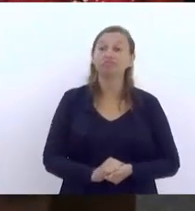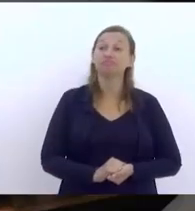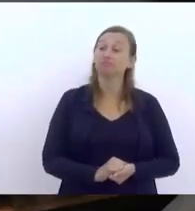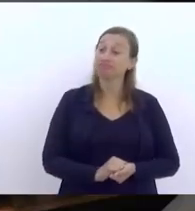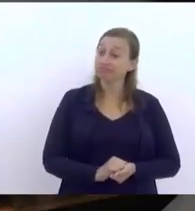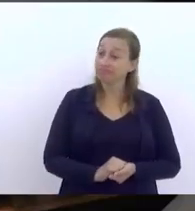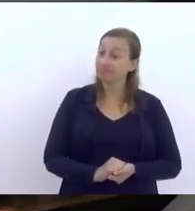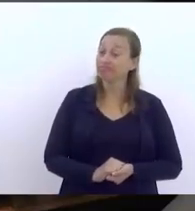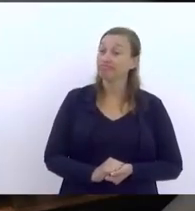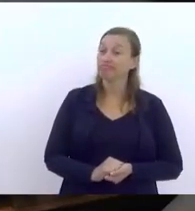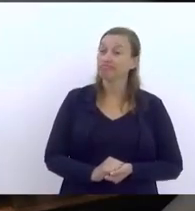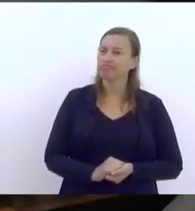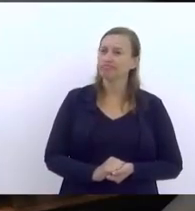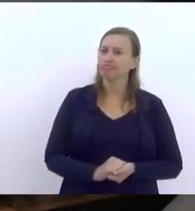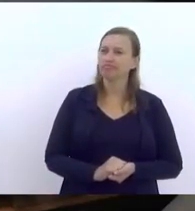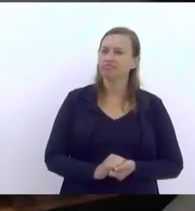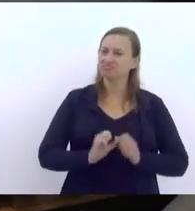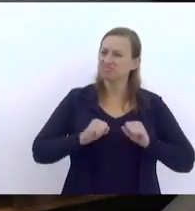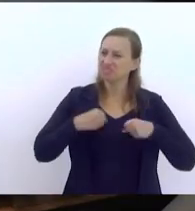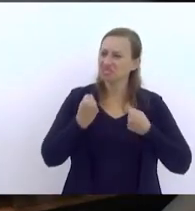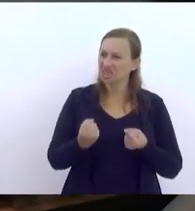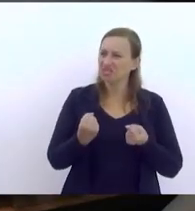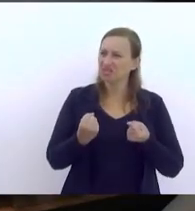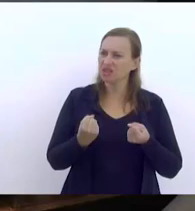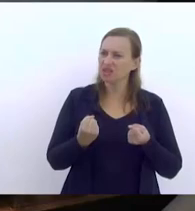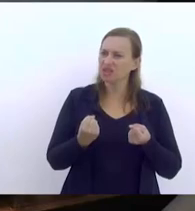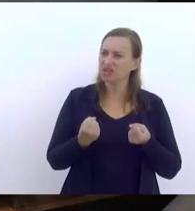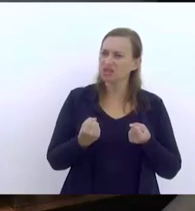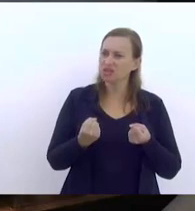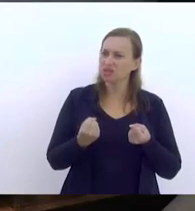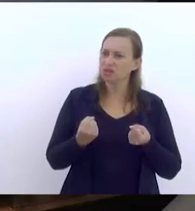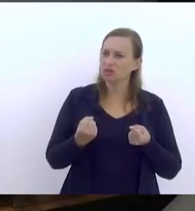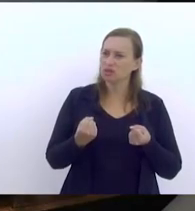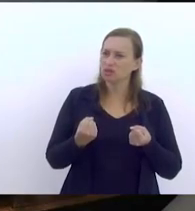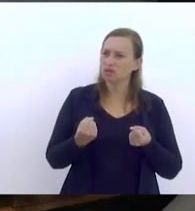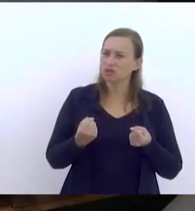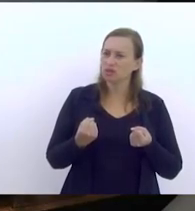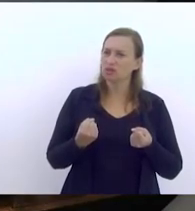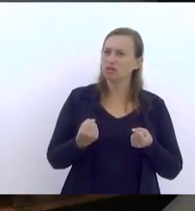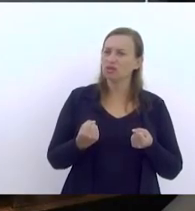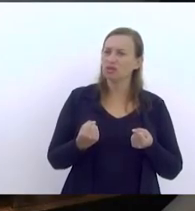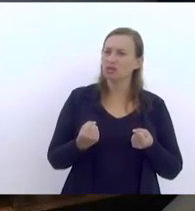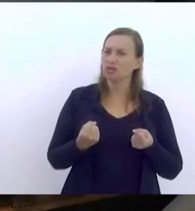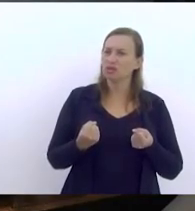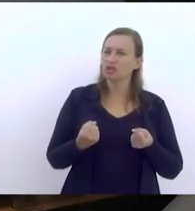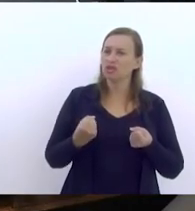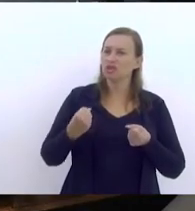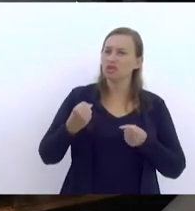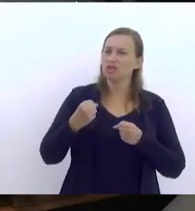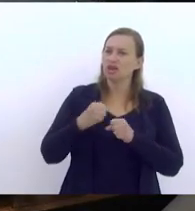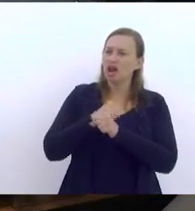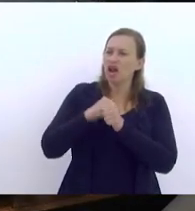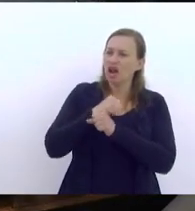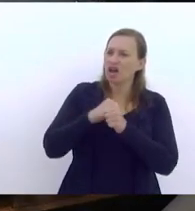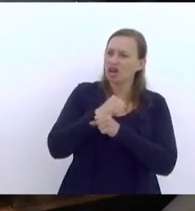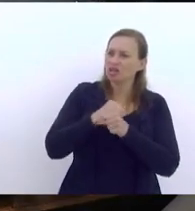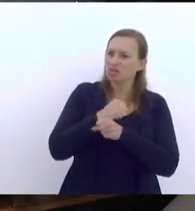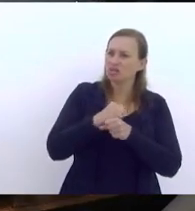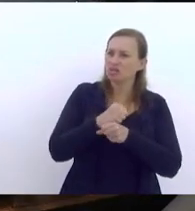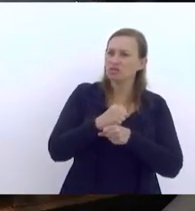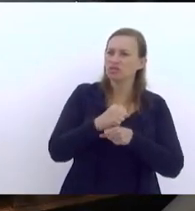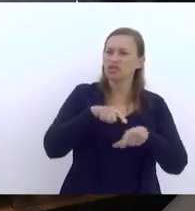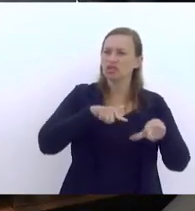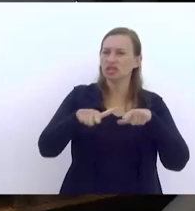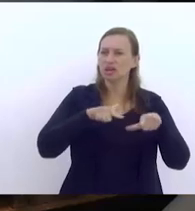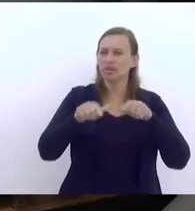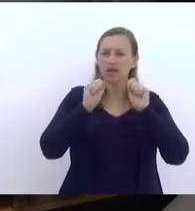Ele é o detentor de maior número de mandatos aqui na Assembleia Legislativa do Estado do Rio de